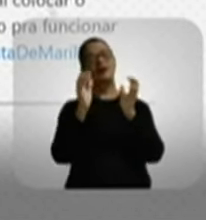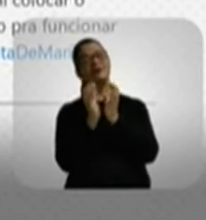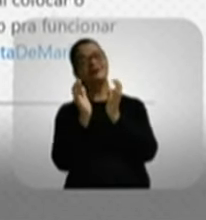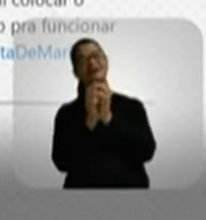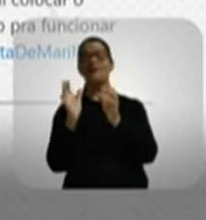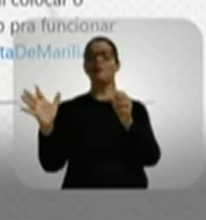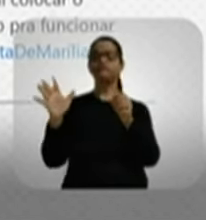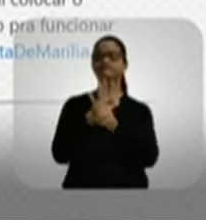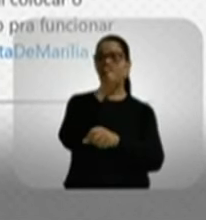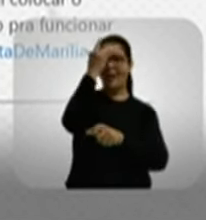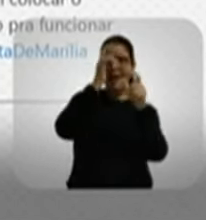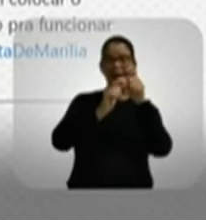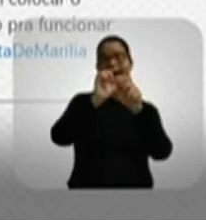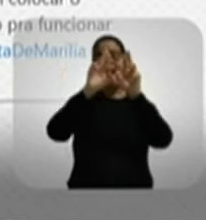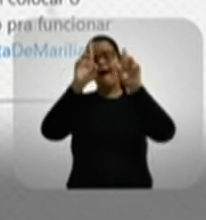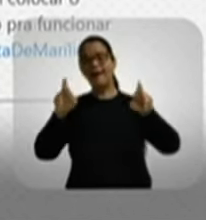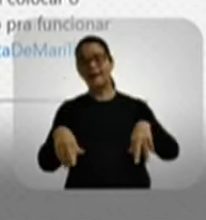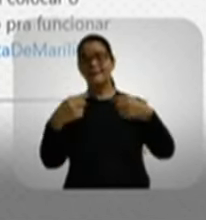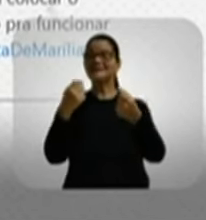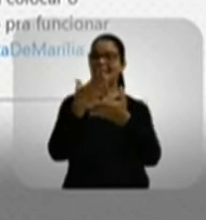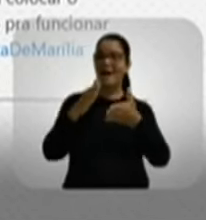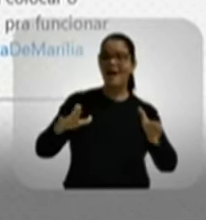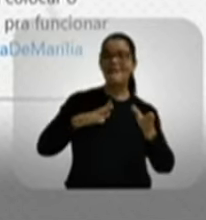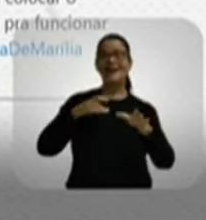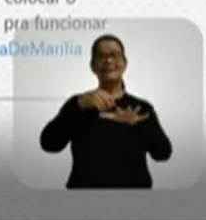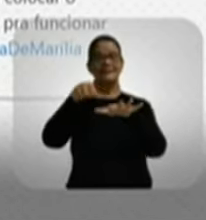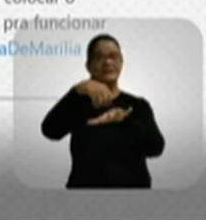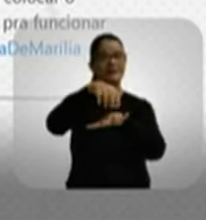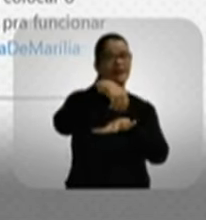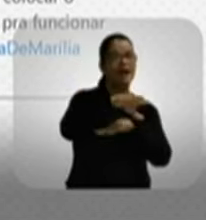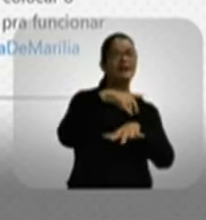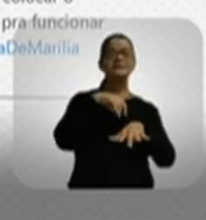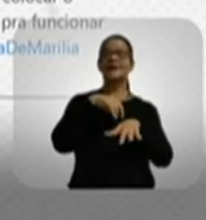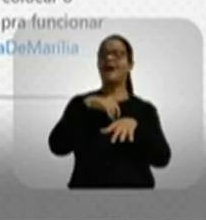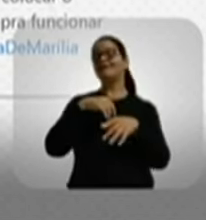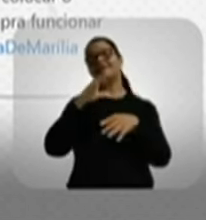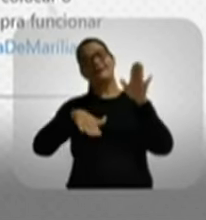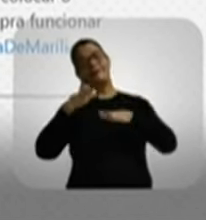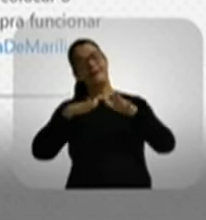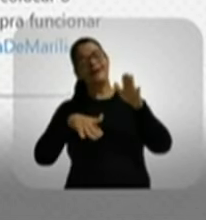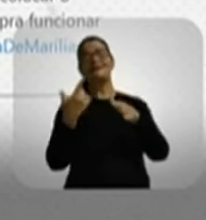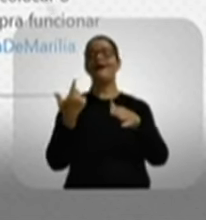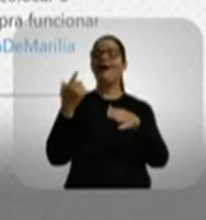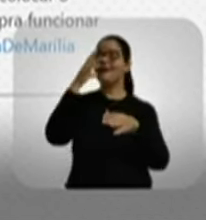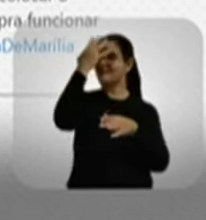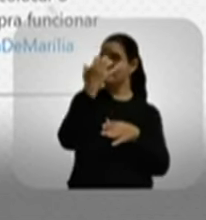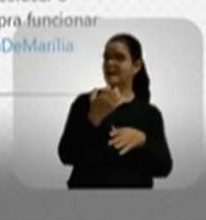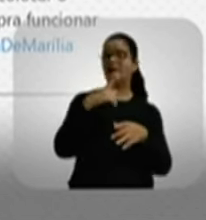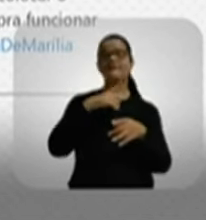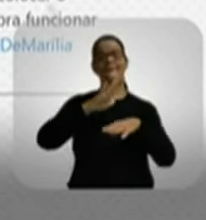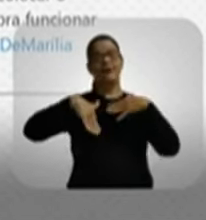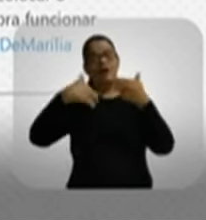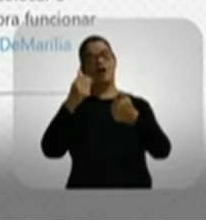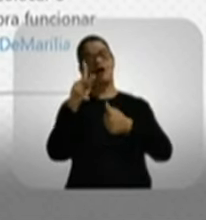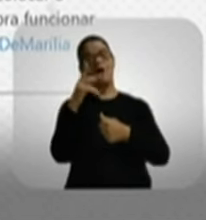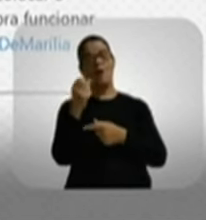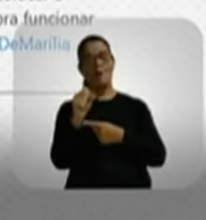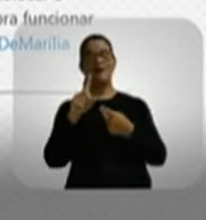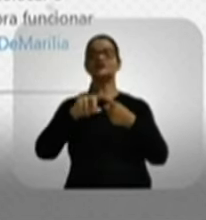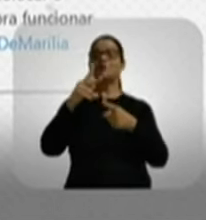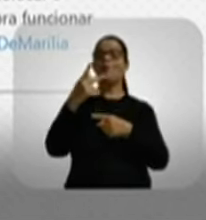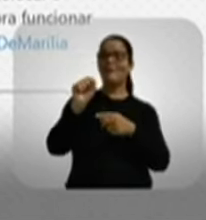a rede daqui. Tem que acabar com isso. A gente vai descentralizar o acesso à saúde em média e alta complexidade, melhorar o atendimento nas